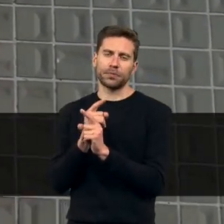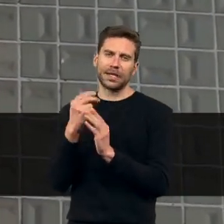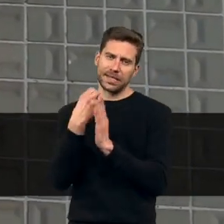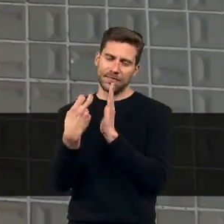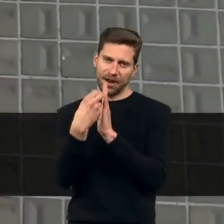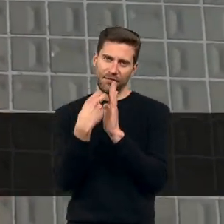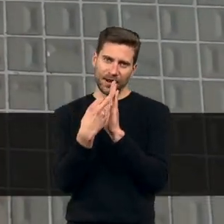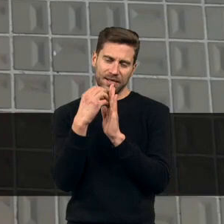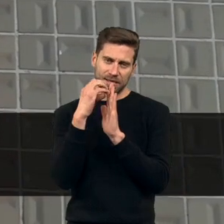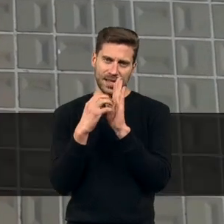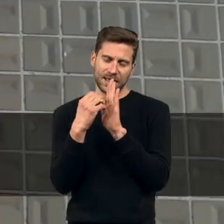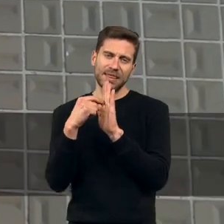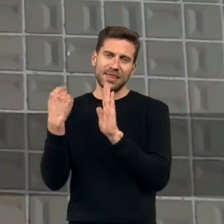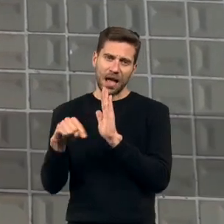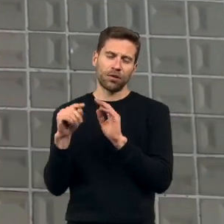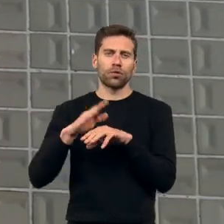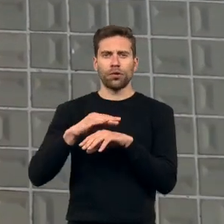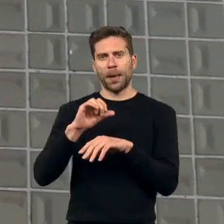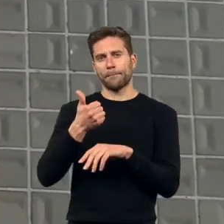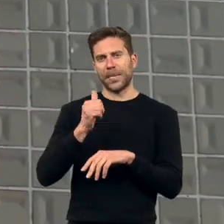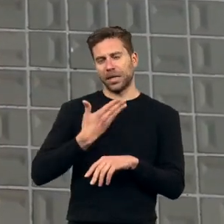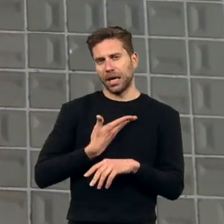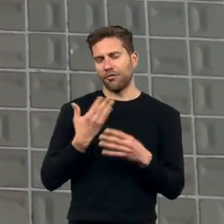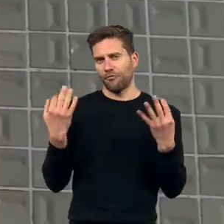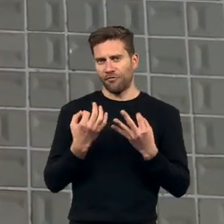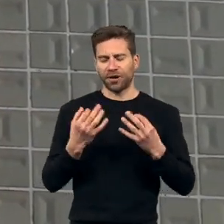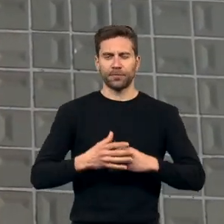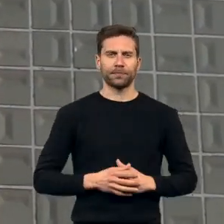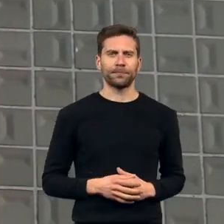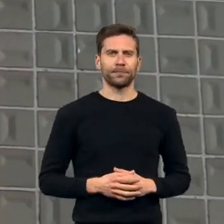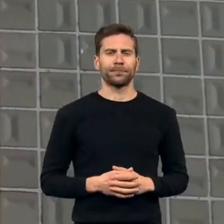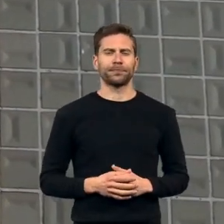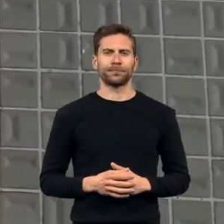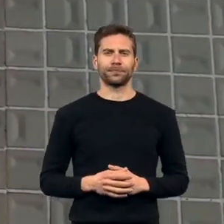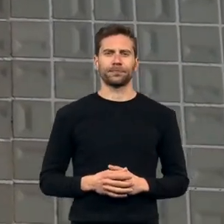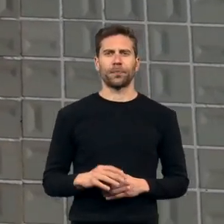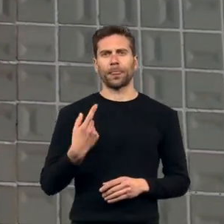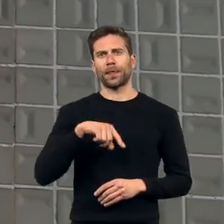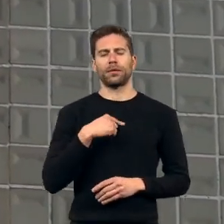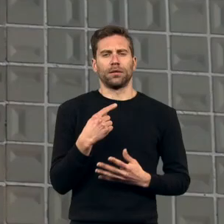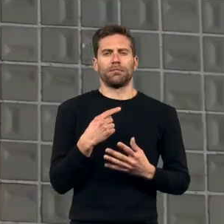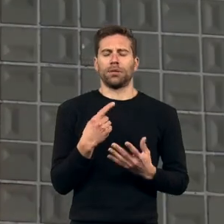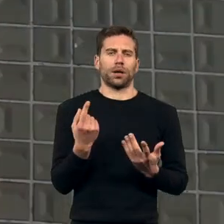com texto, e decidimos fazer uma edição que